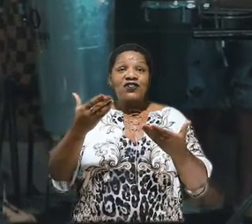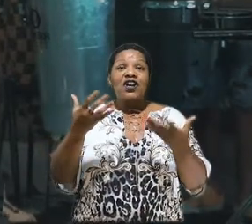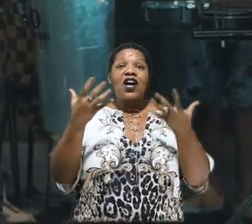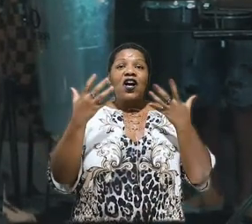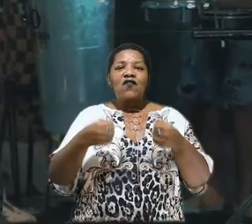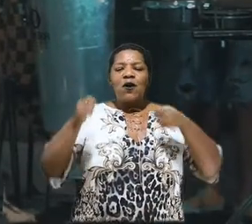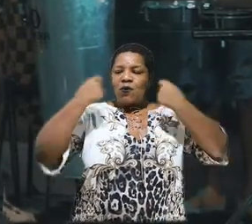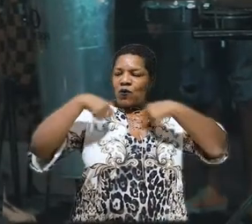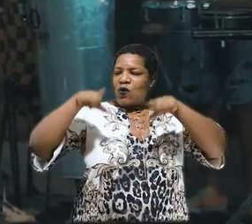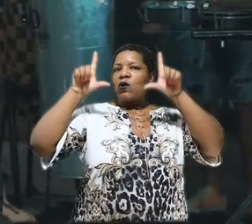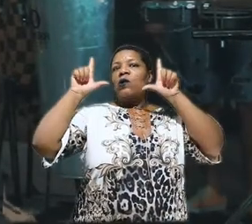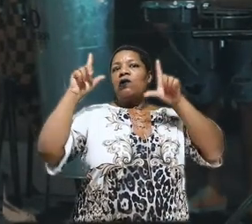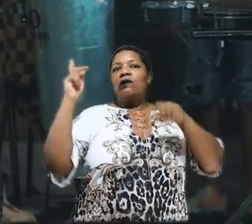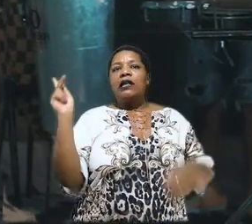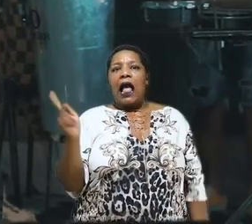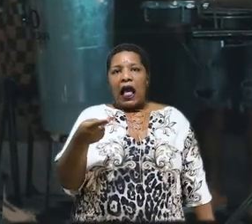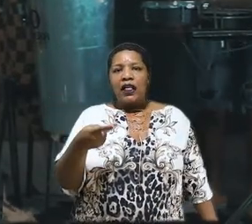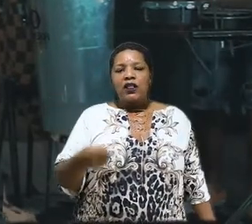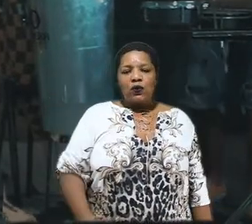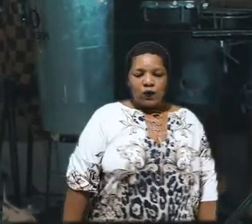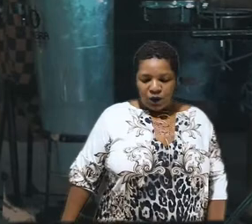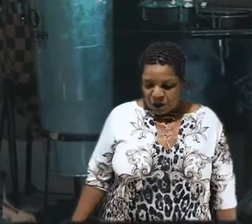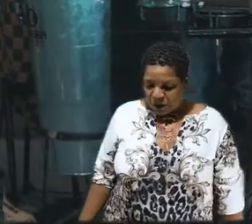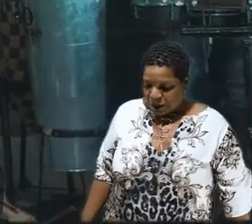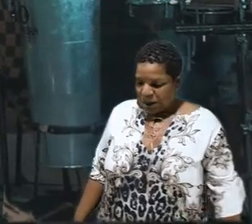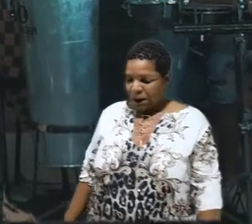Rose errado e